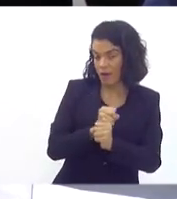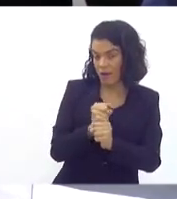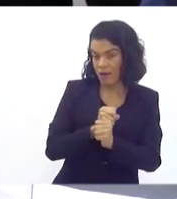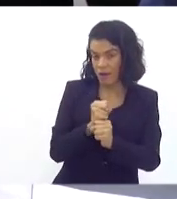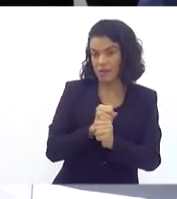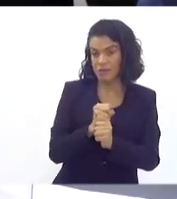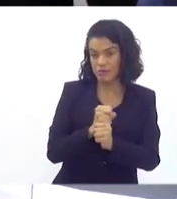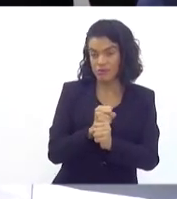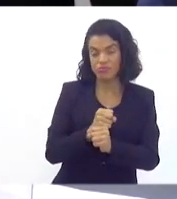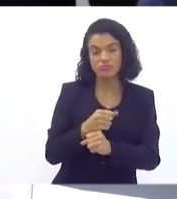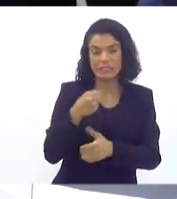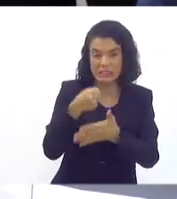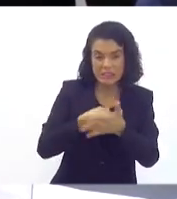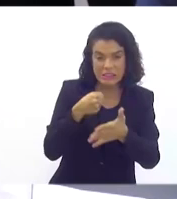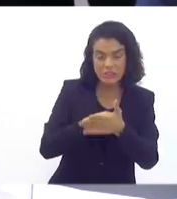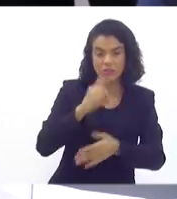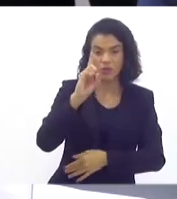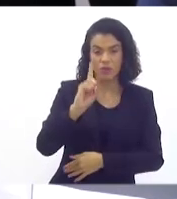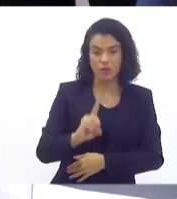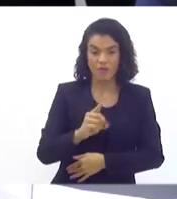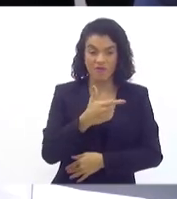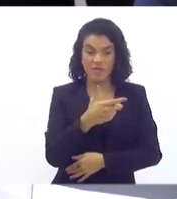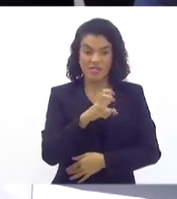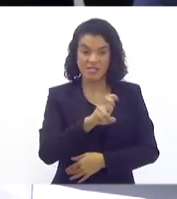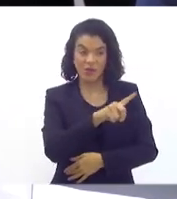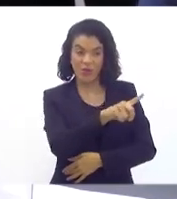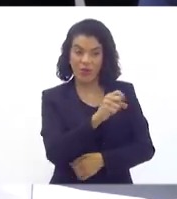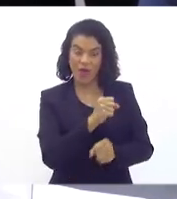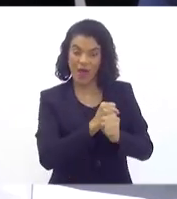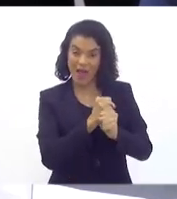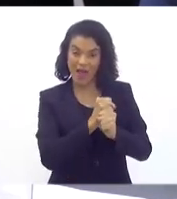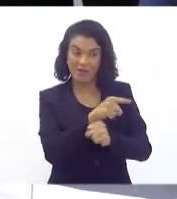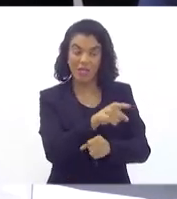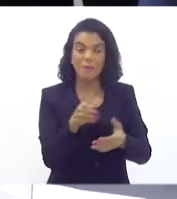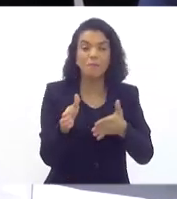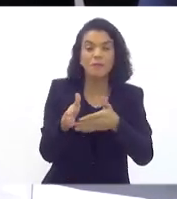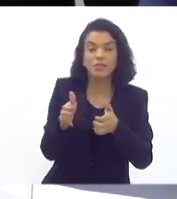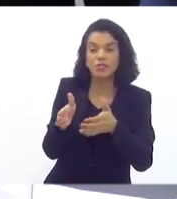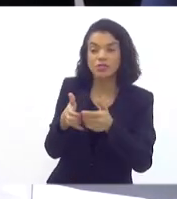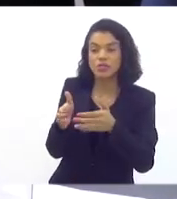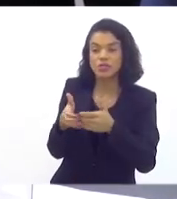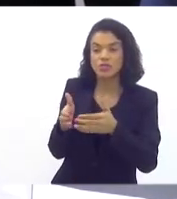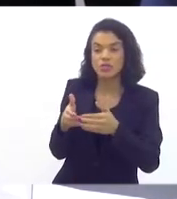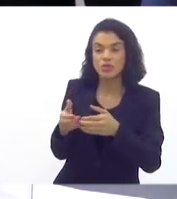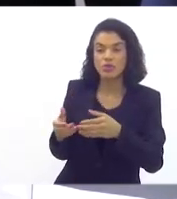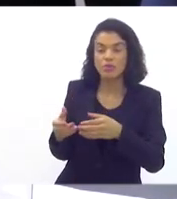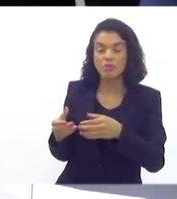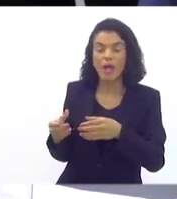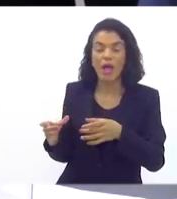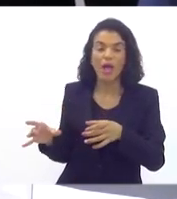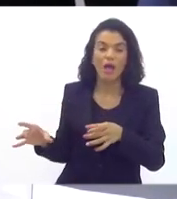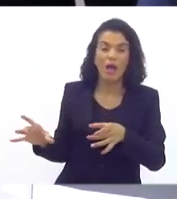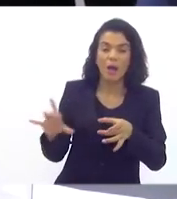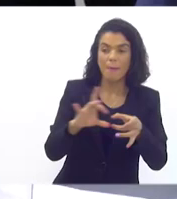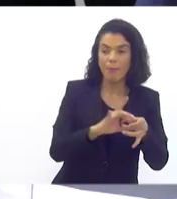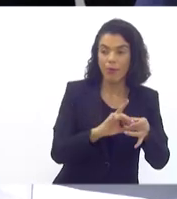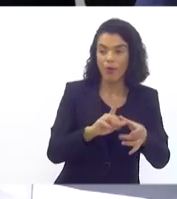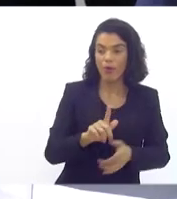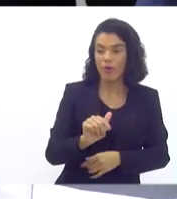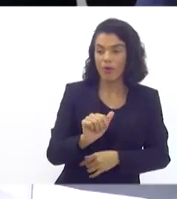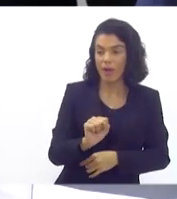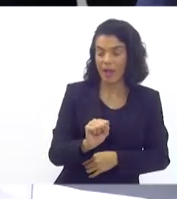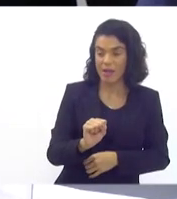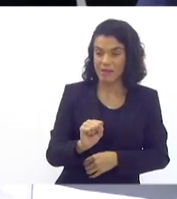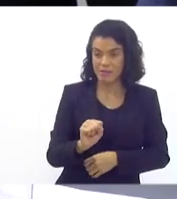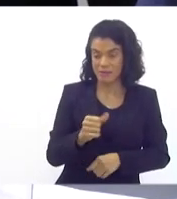desse direito e 25 anos Eles pedindo esse direito para exercer de trabalho